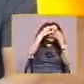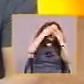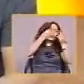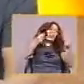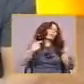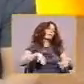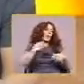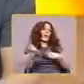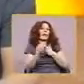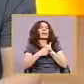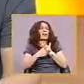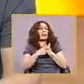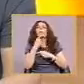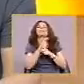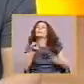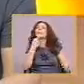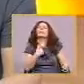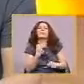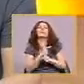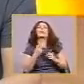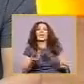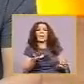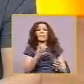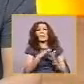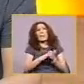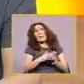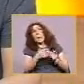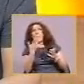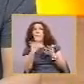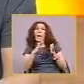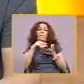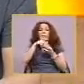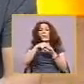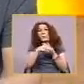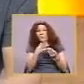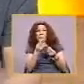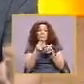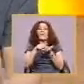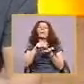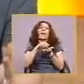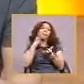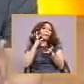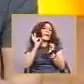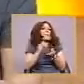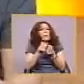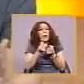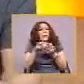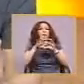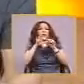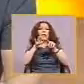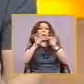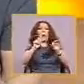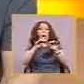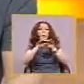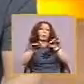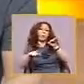Há uma fonte, que provavelmente é a fonte última, que tem a ver com a própria desigualdade em